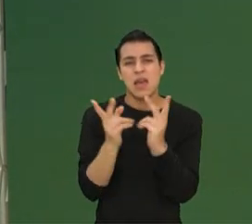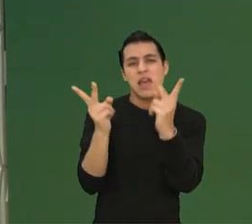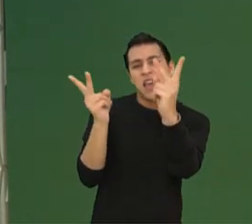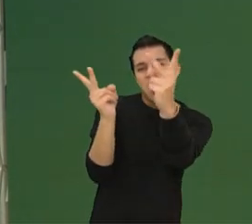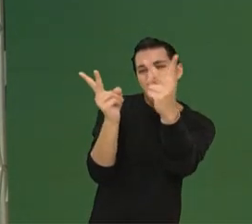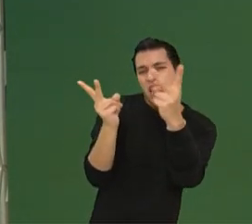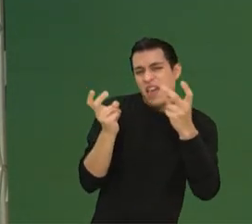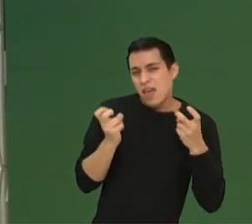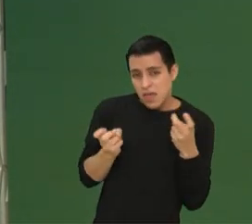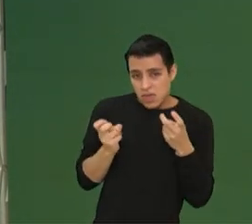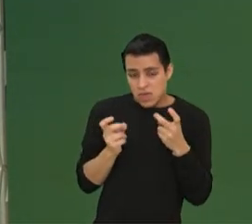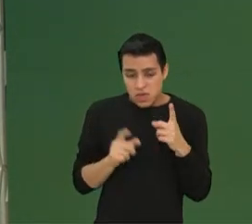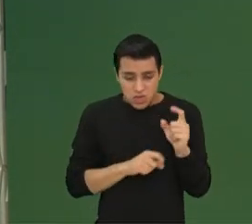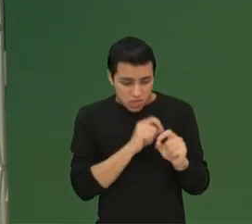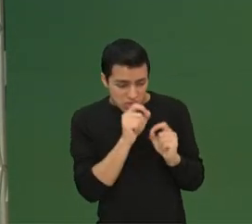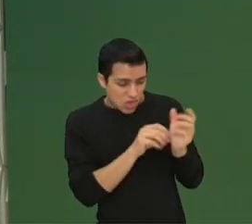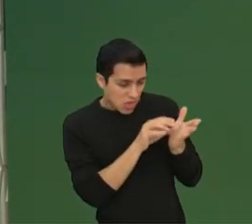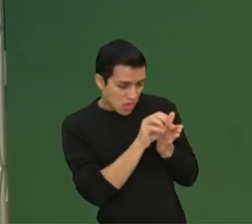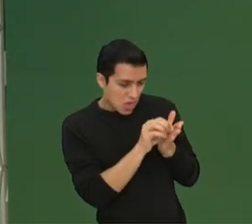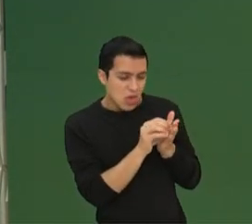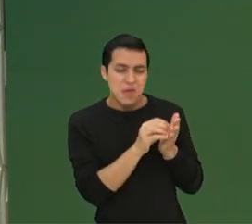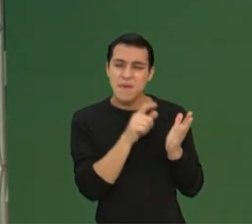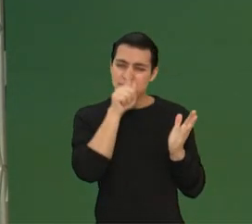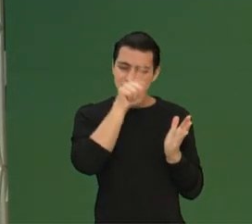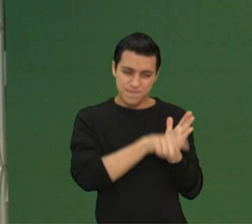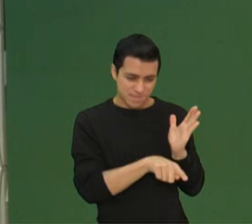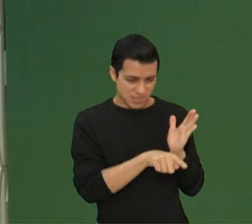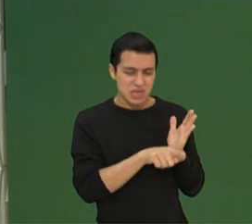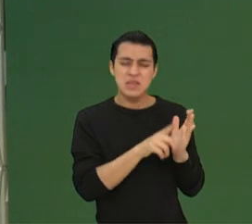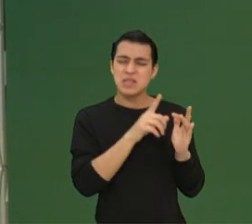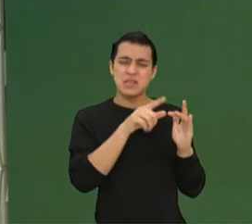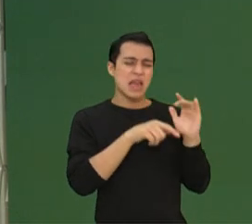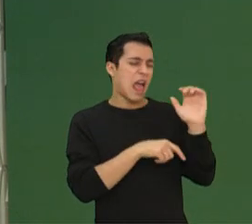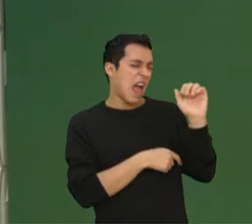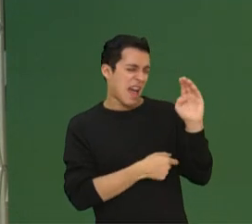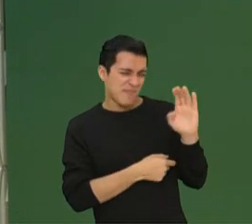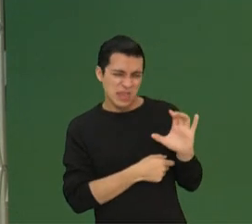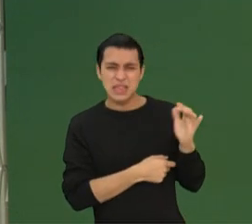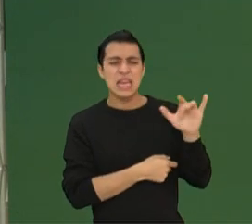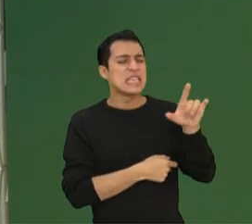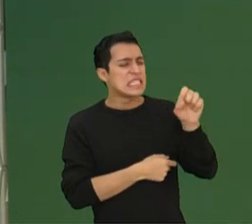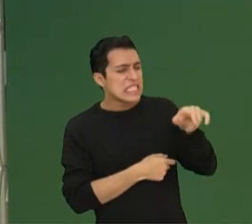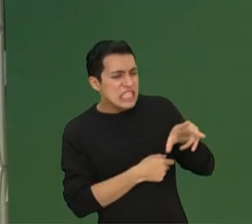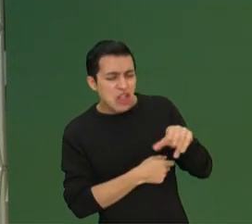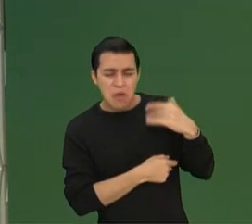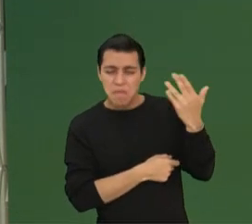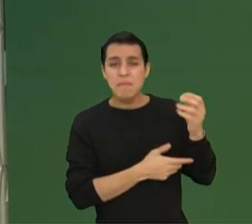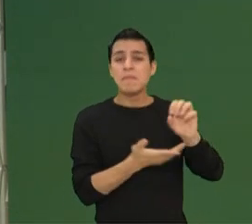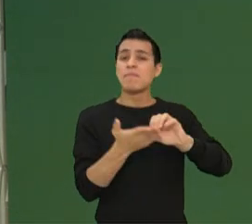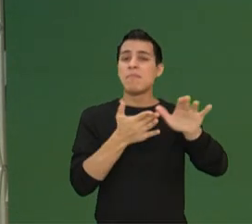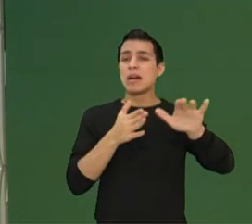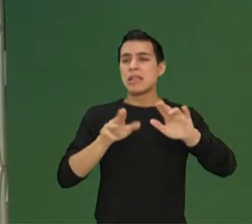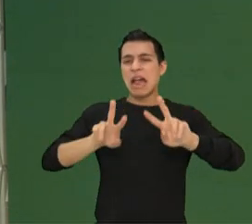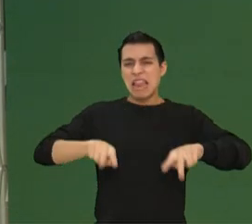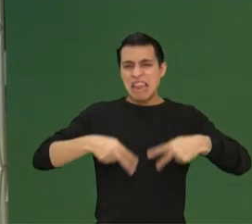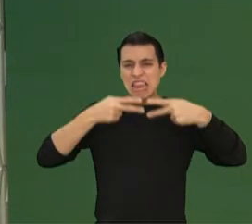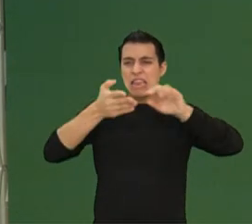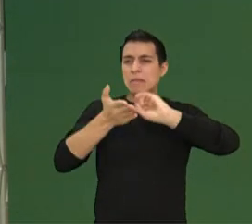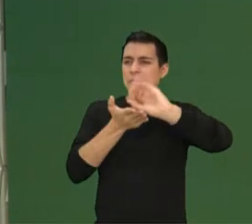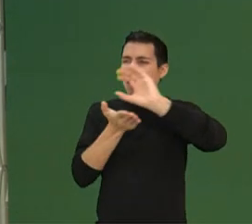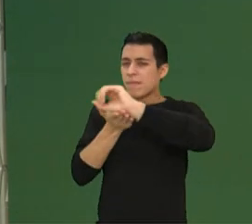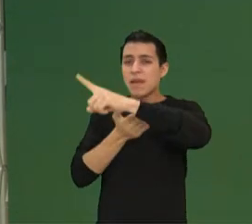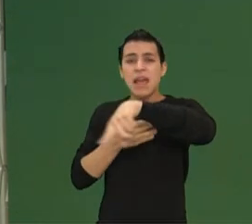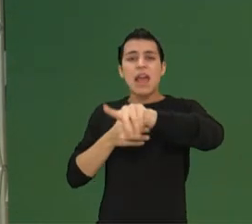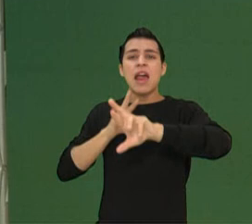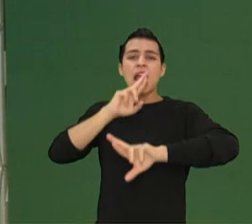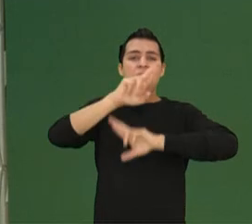Percebeu? Você entra no Forms, alimenta ele com sua pergunta, suas alternativas, e assim que você encaminha o link para as pessoas,